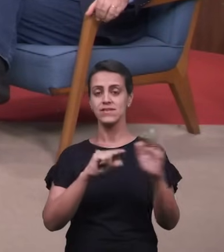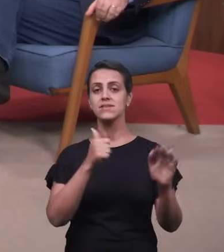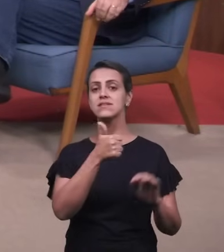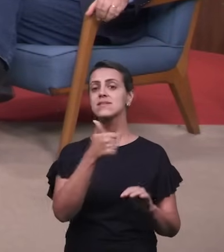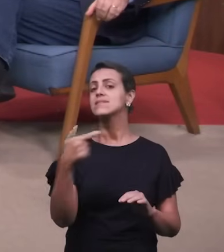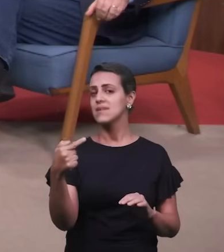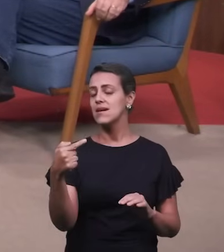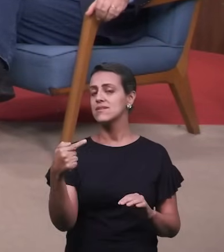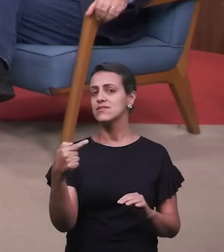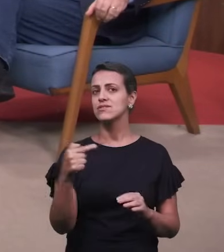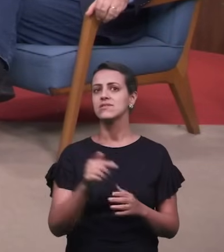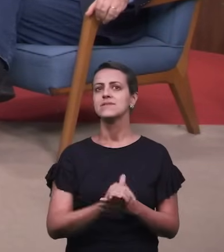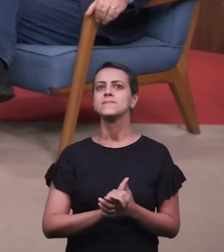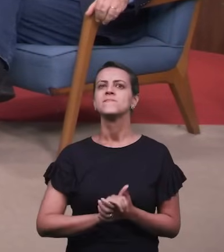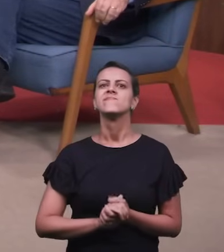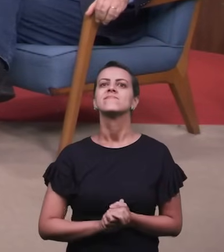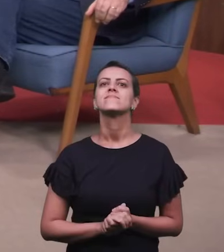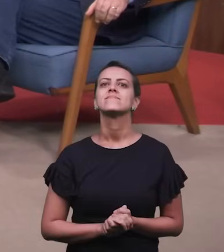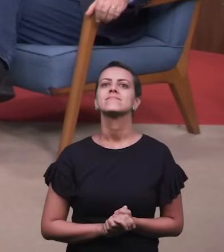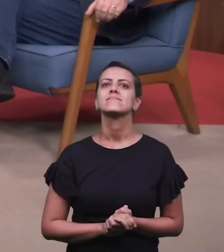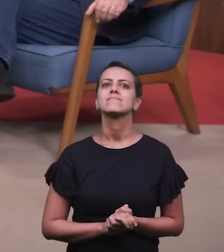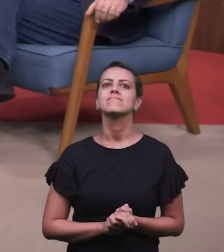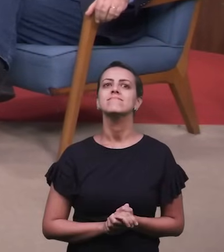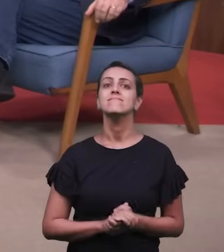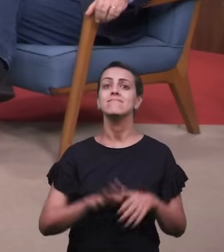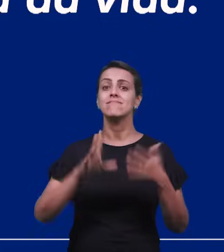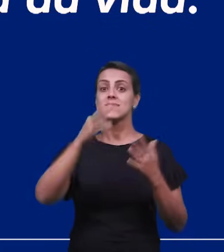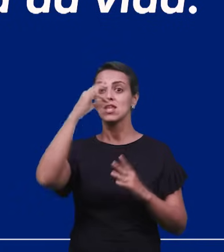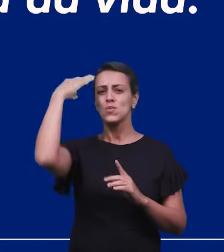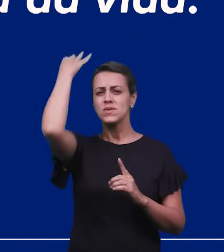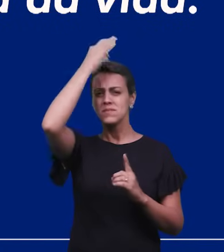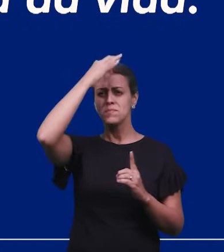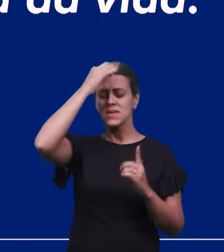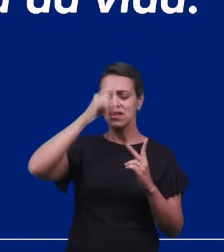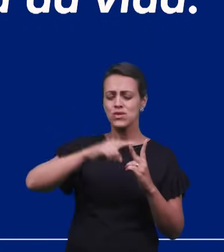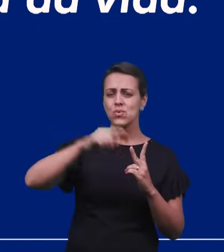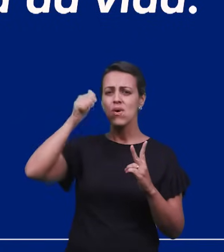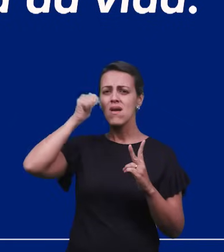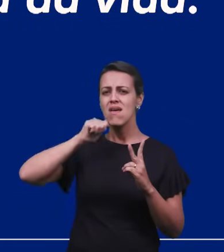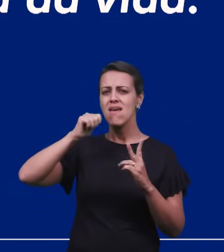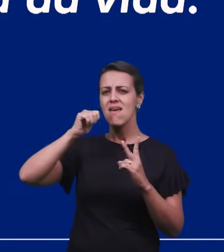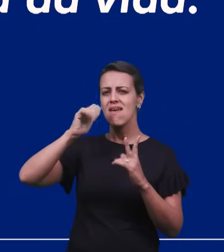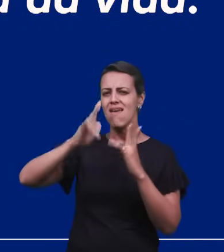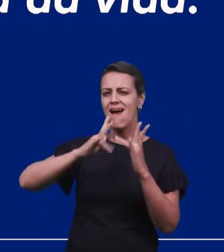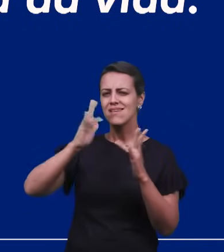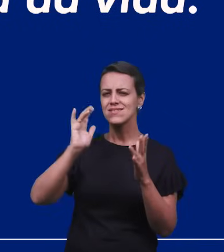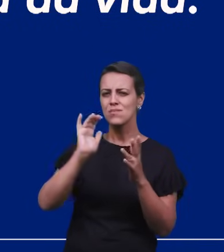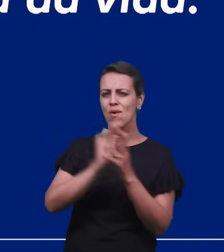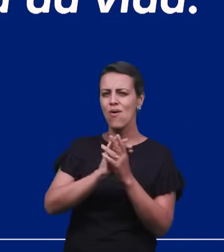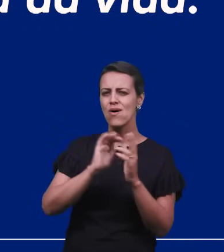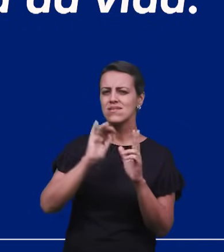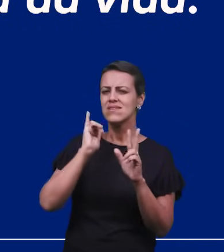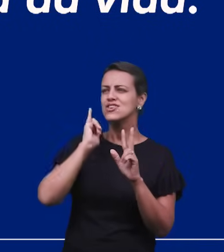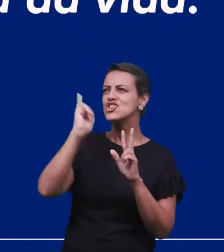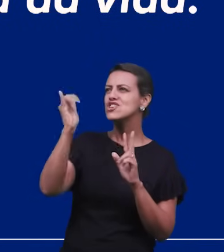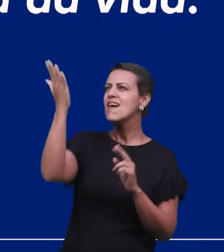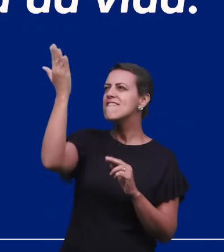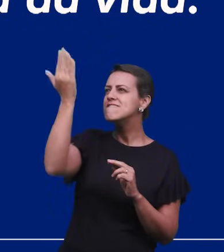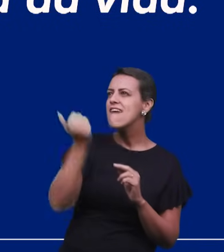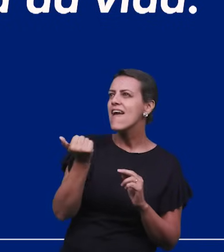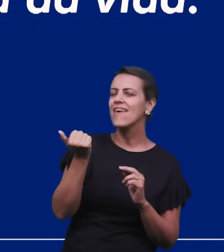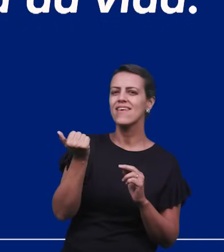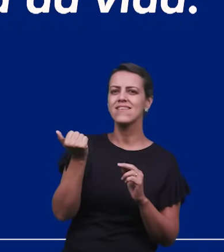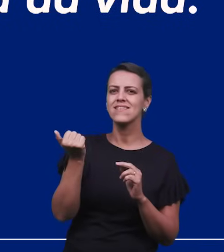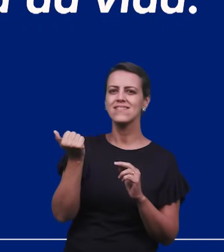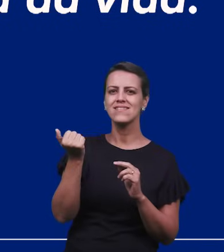explica bastante essa mensagem da igreja. Eu, o Espírito e a esposa dizem vem. E quem ouve,